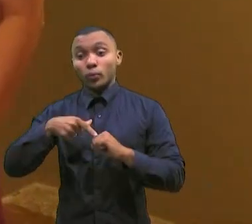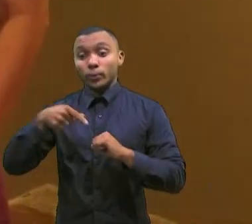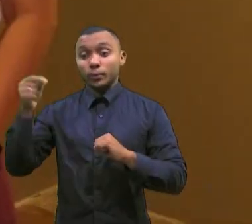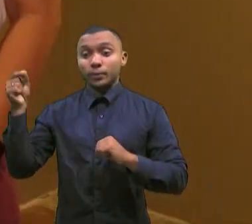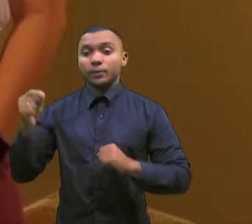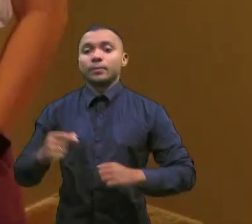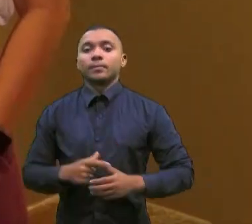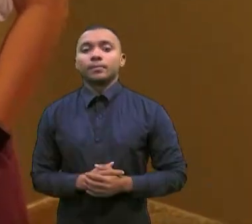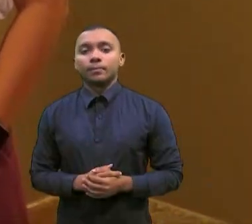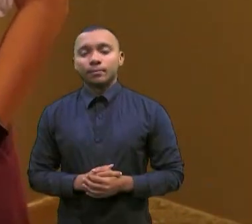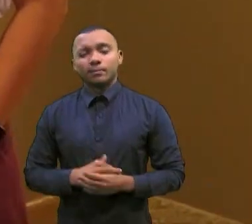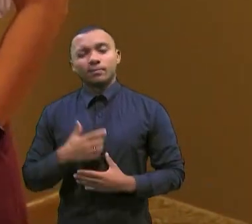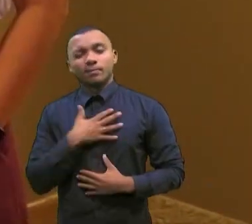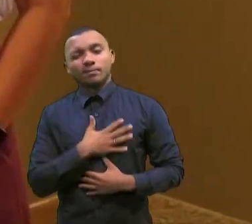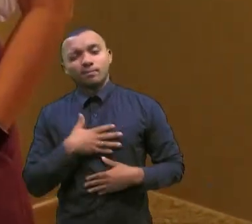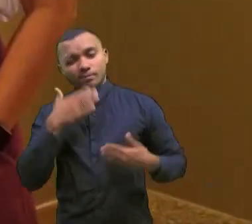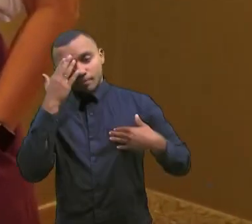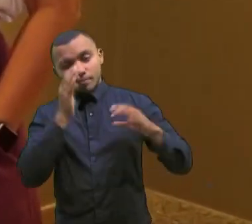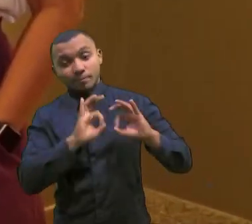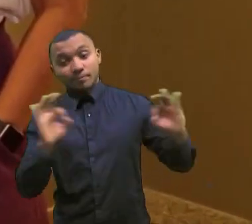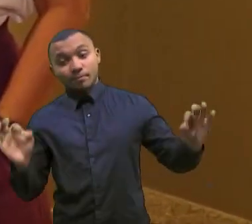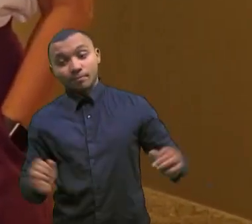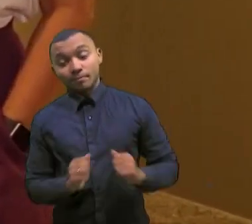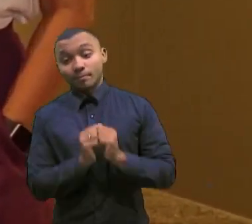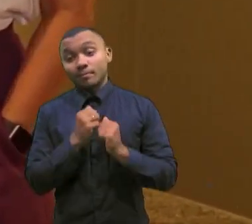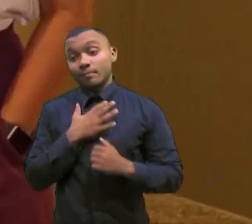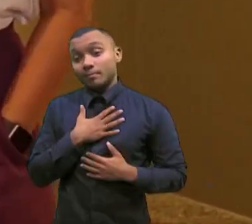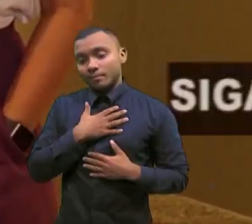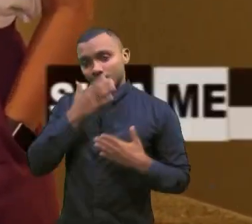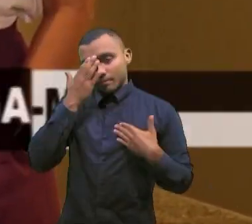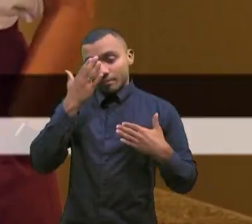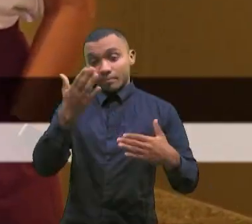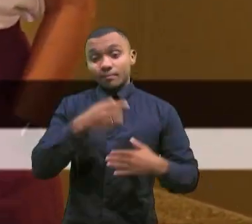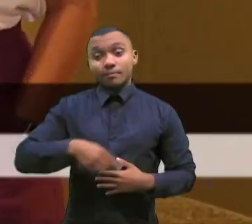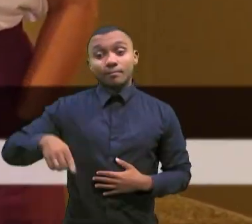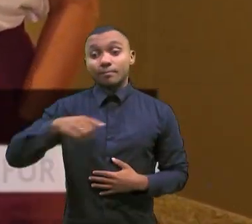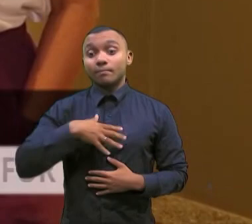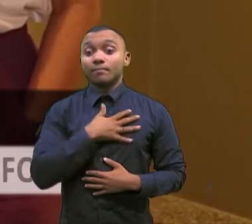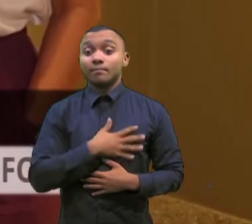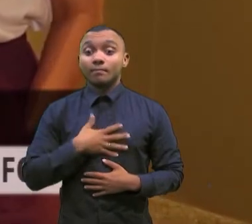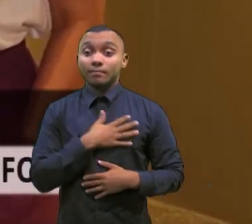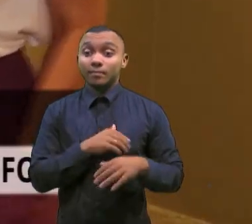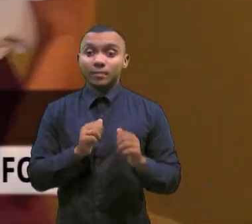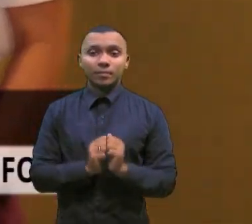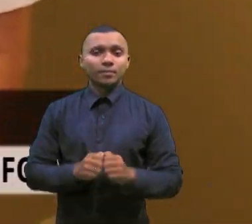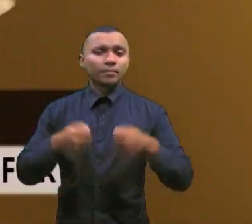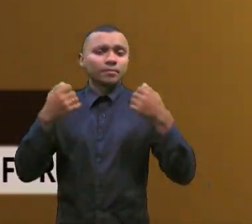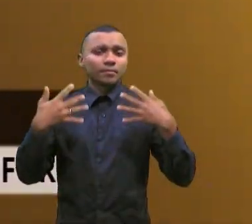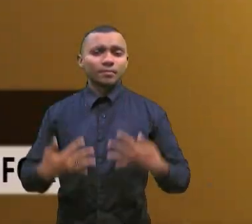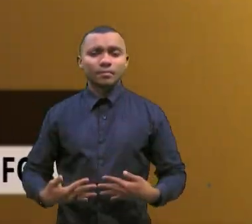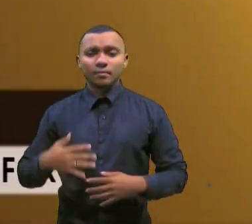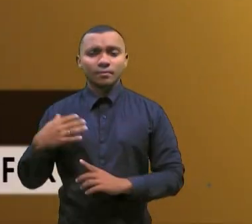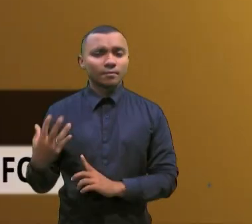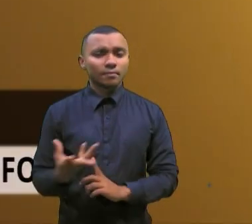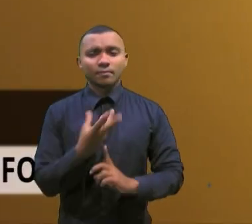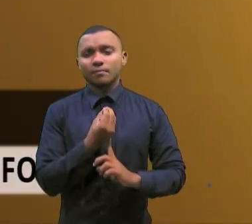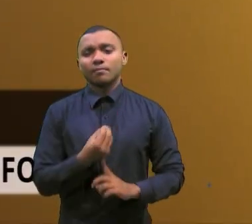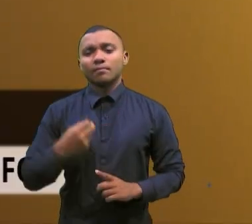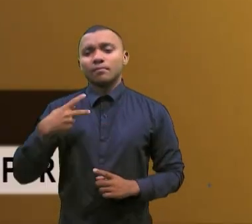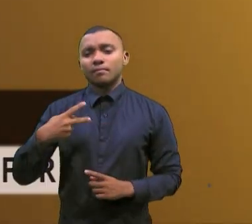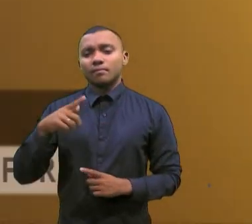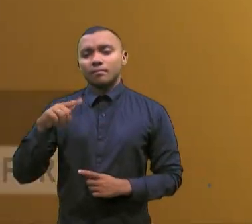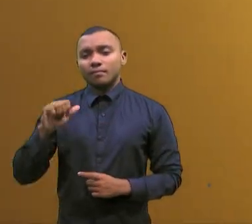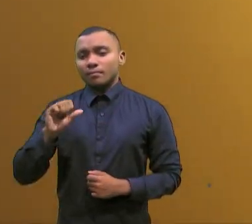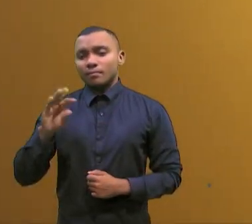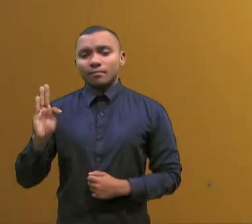Professora, Sim. muito obrigado por estar recebendo a gente, viu? Bia, eu que agradeço. Prazer enorme falar sobre a Unifoplástica, né? Isso. Esse salão